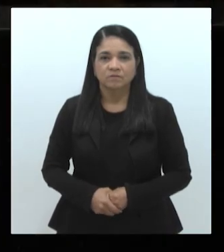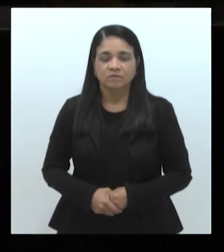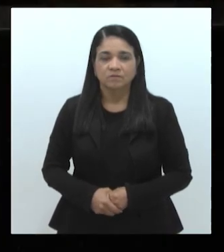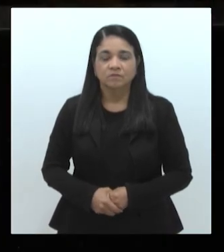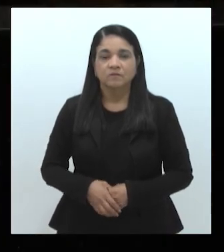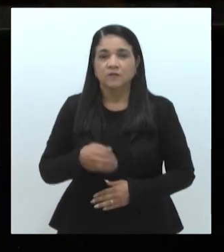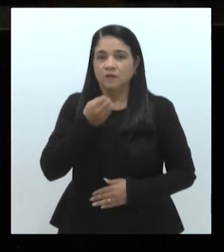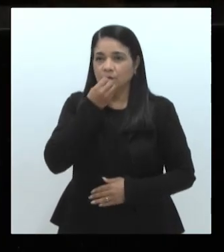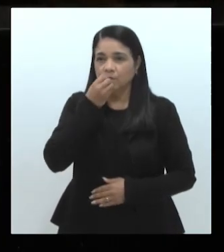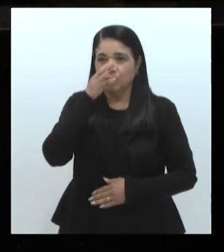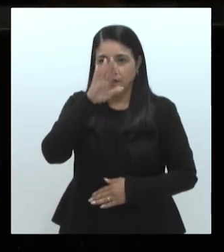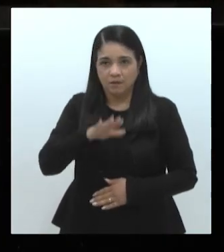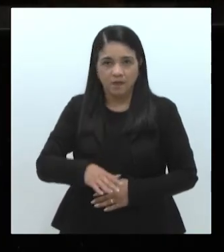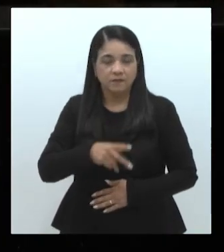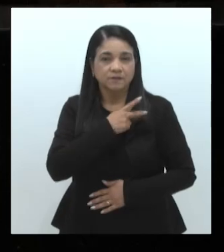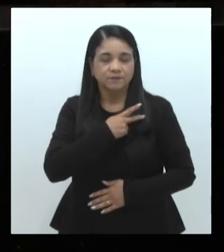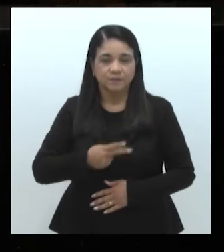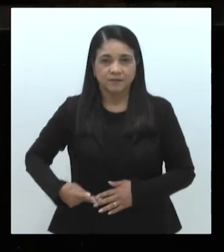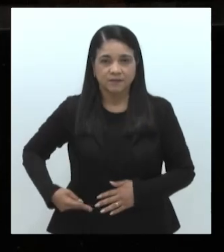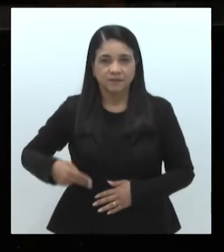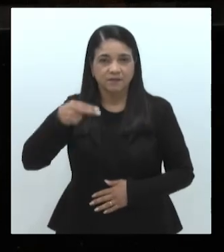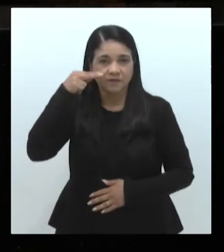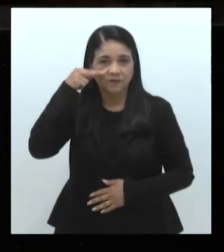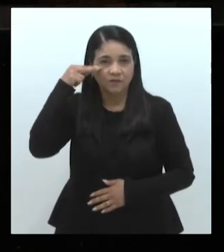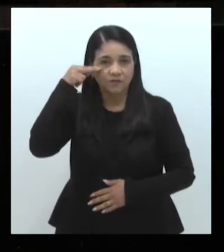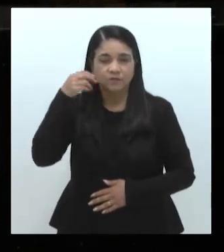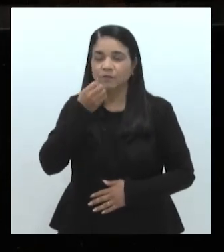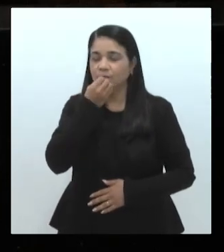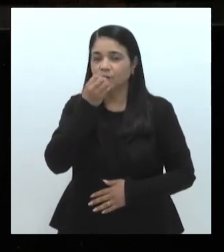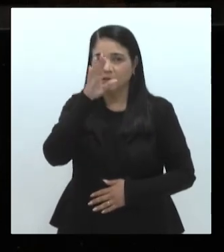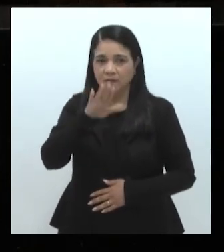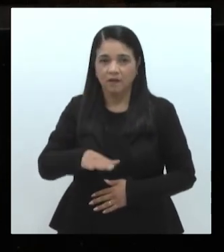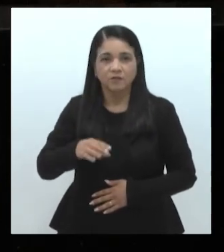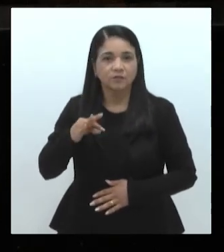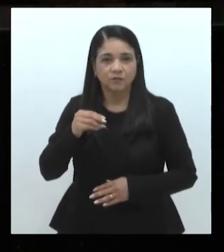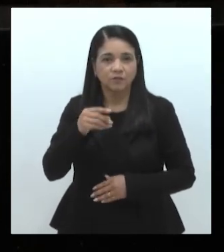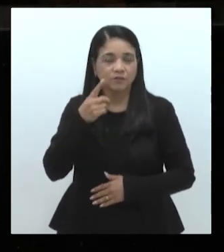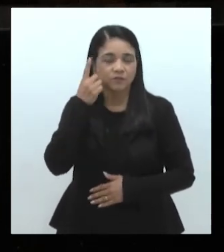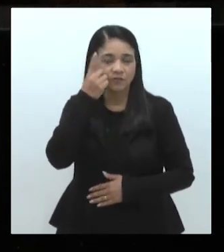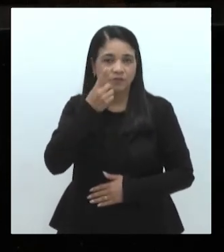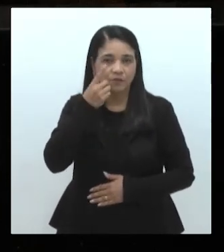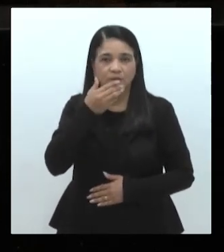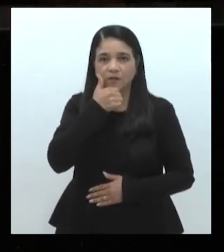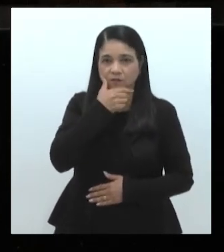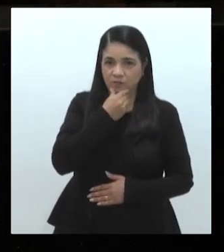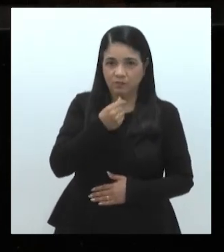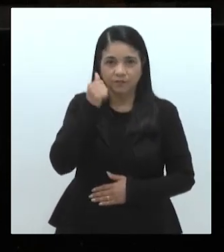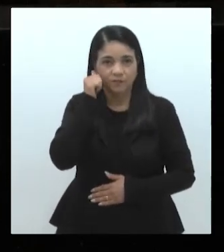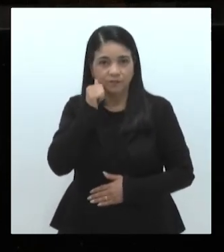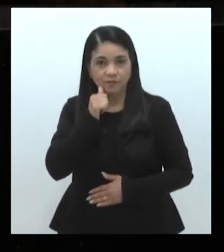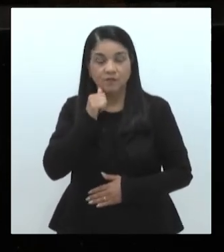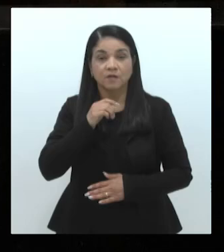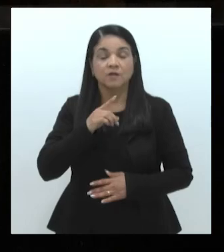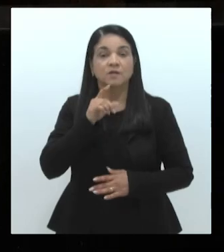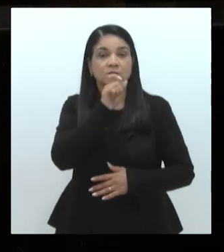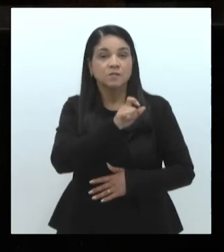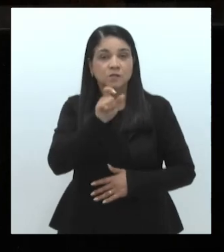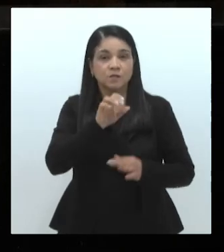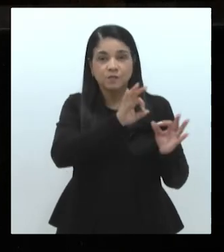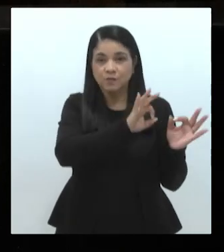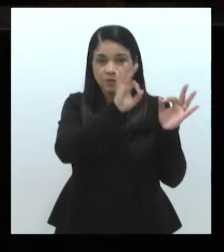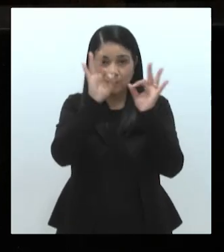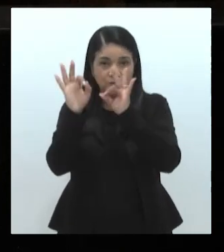Boa tarde, presidenta Tia Ju. Boa tarde, senhores deputados, senhoras deputadas, as pessoas que nos assistem pela